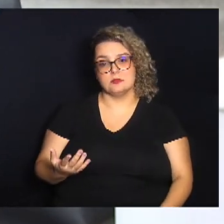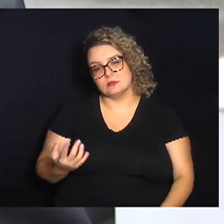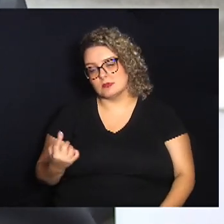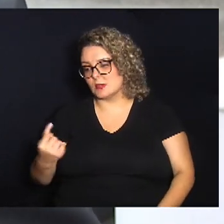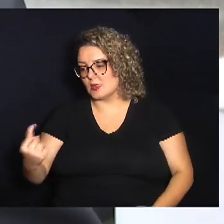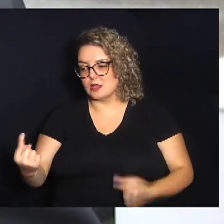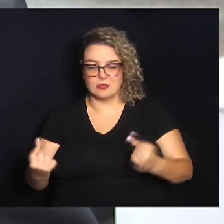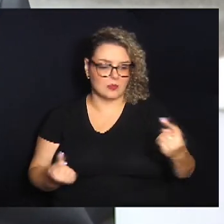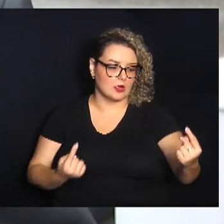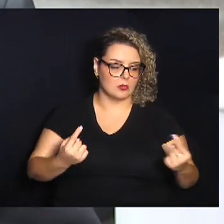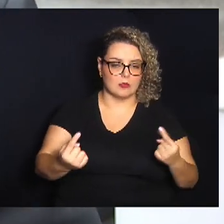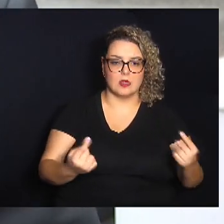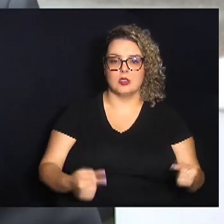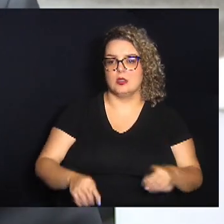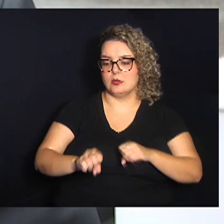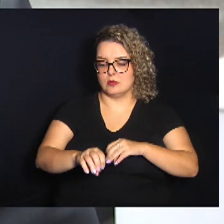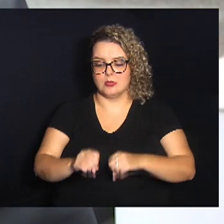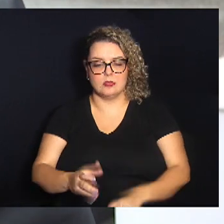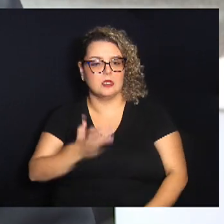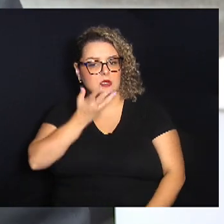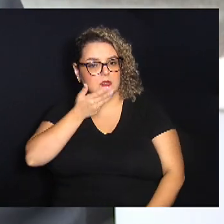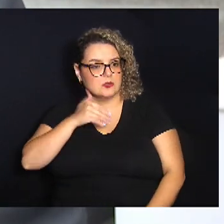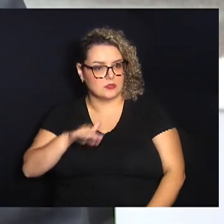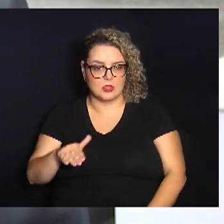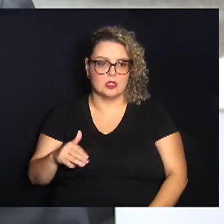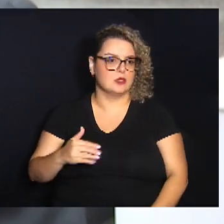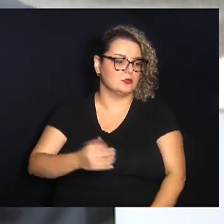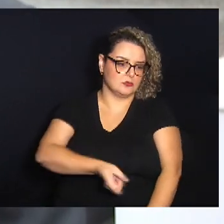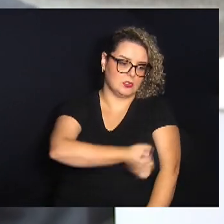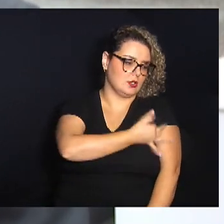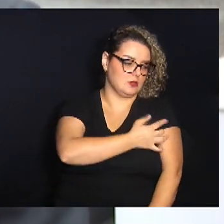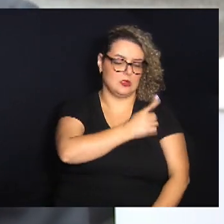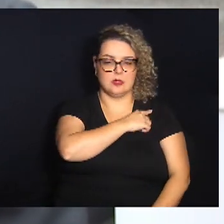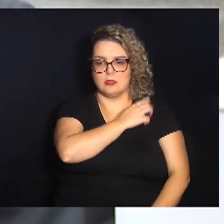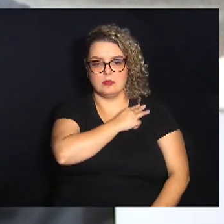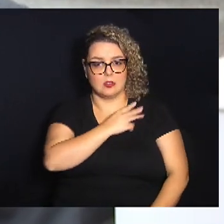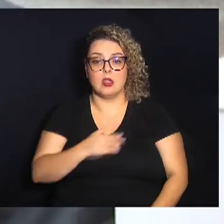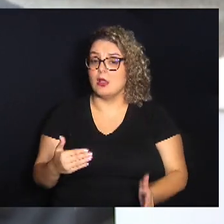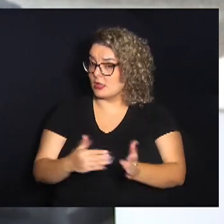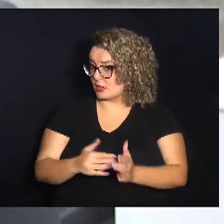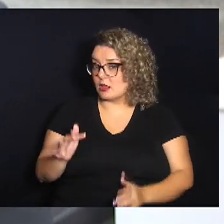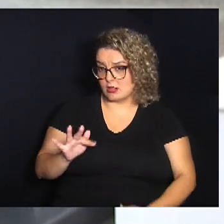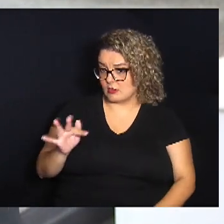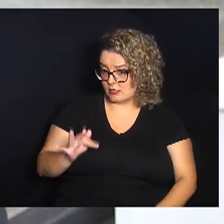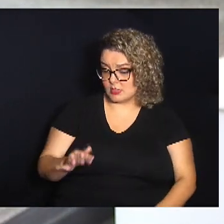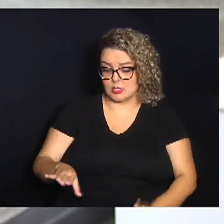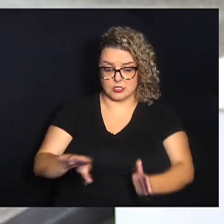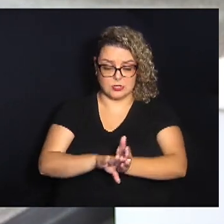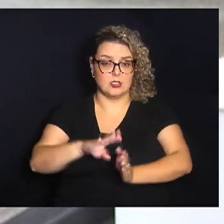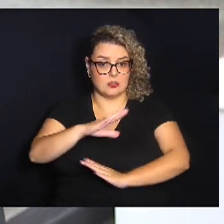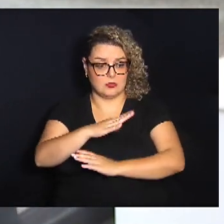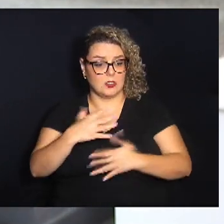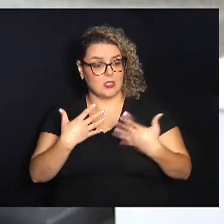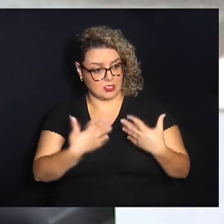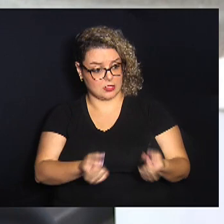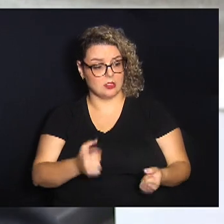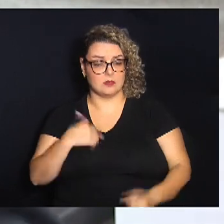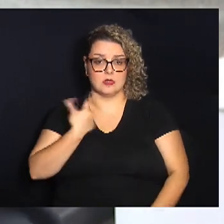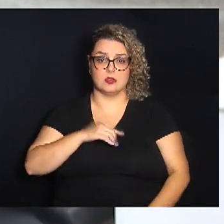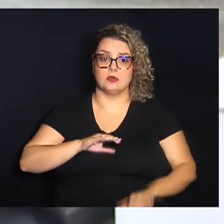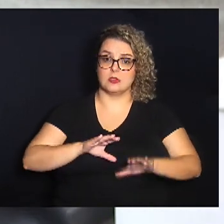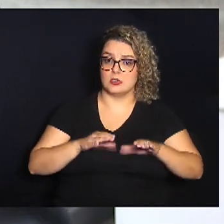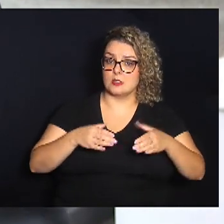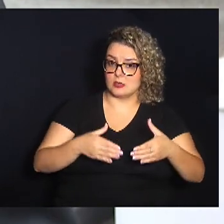infantil, ensino fundamental, médio e até universidades que vêm à Câmara e são recepcionadas aqui pela nossa equipe de servidores